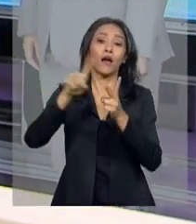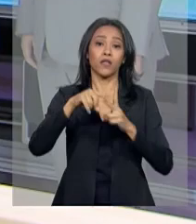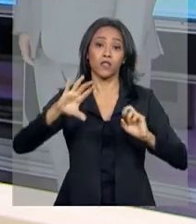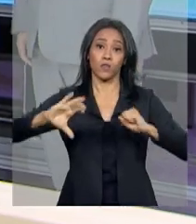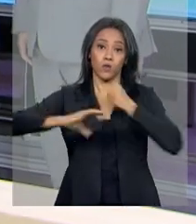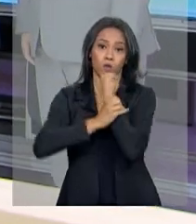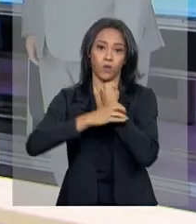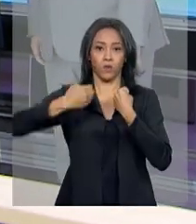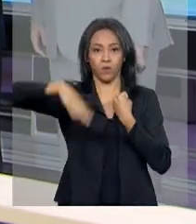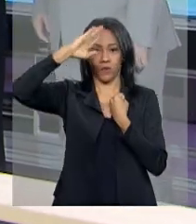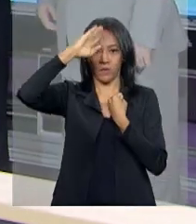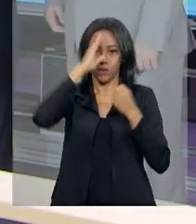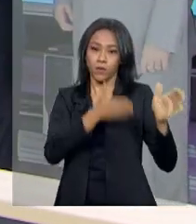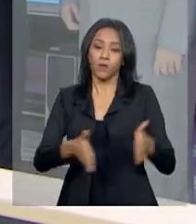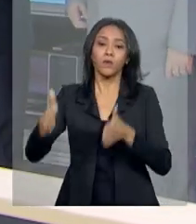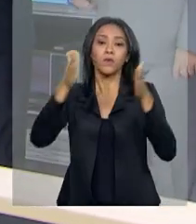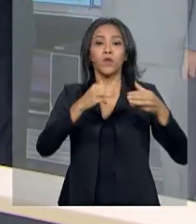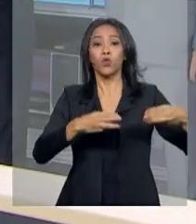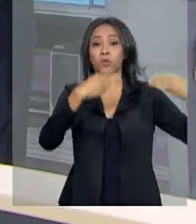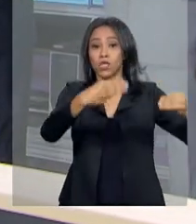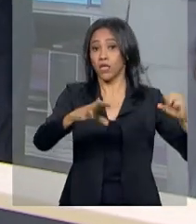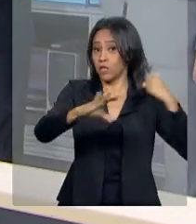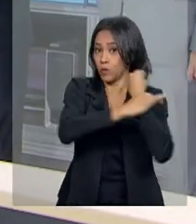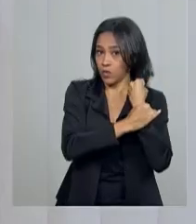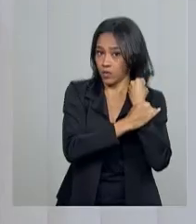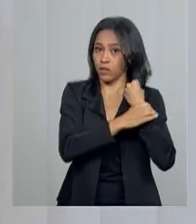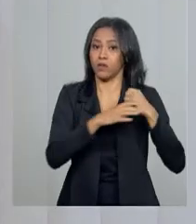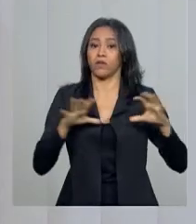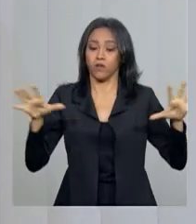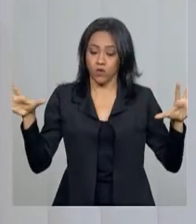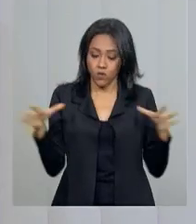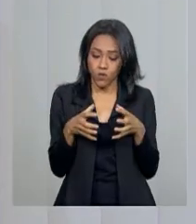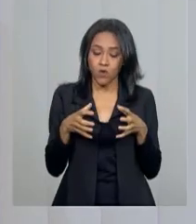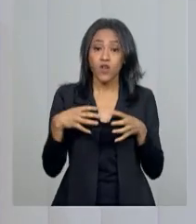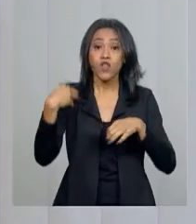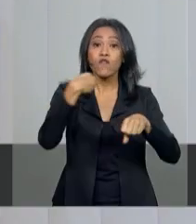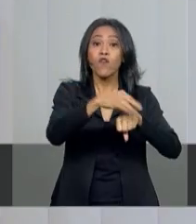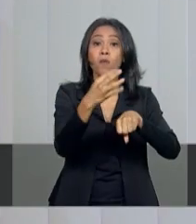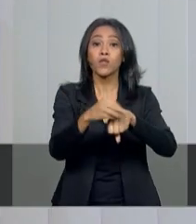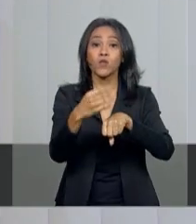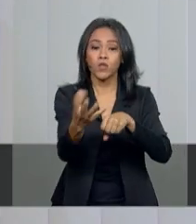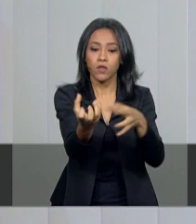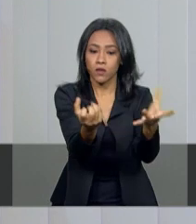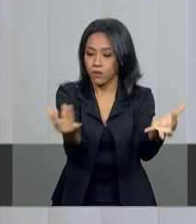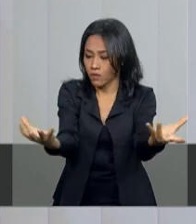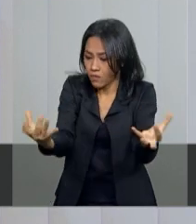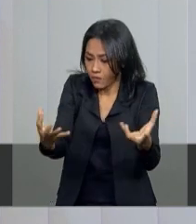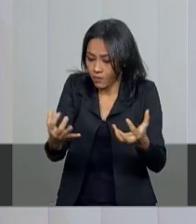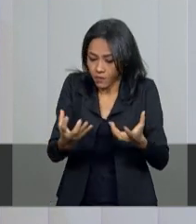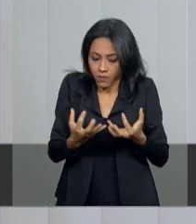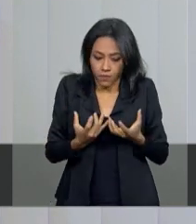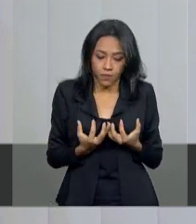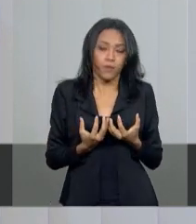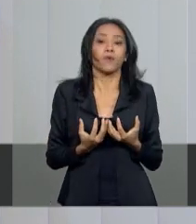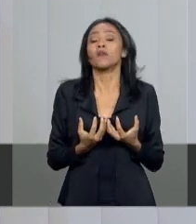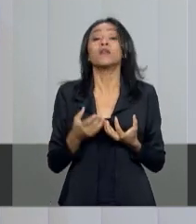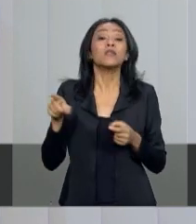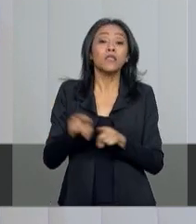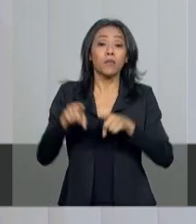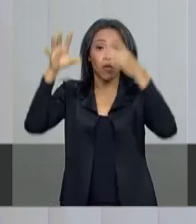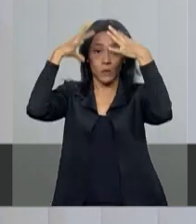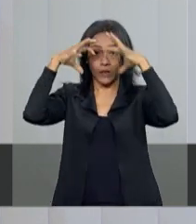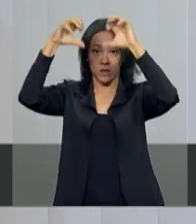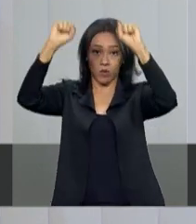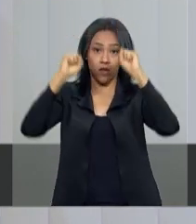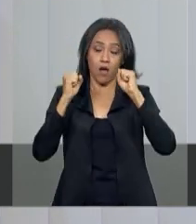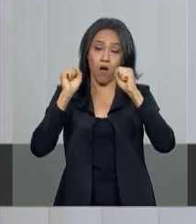Armadas e Ministério da Segurança Pública. Haverá um fluxo de informações entre as instituições, entre o Tribunal Superior